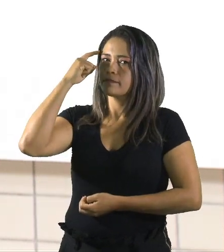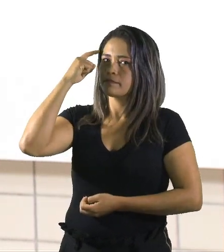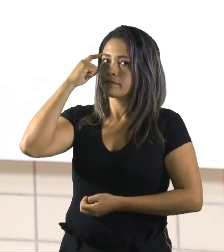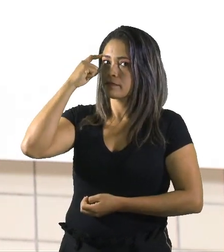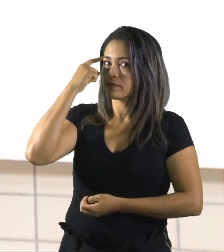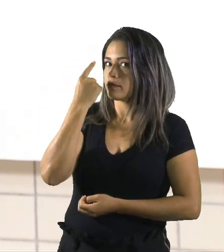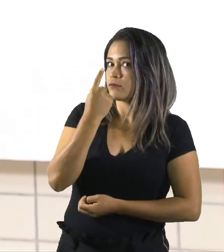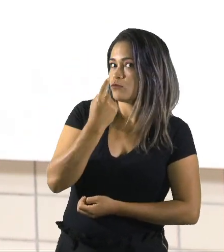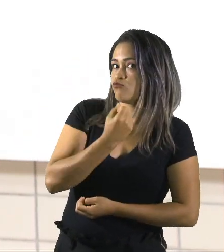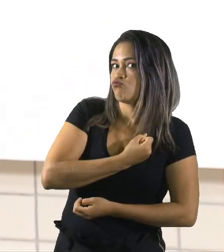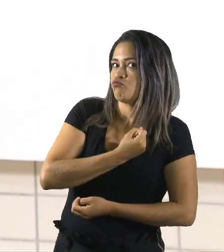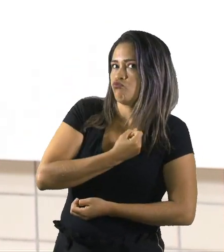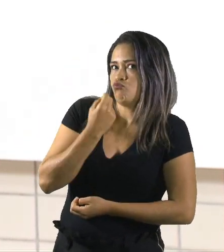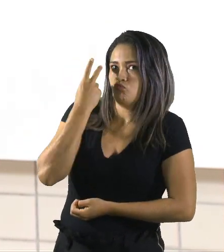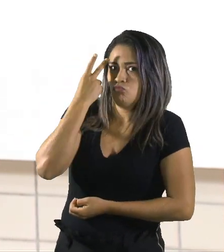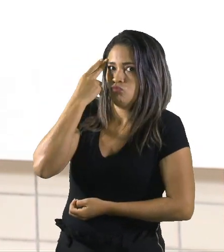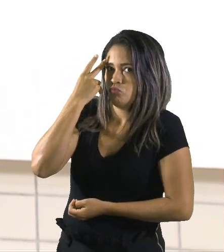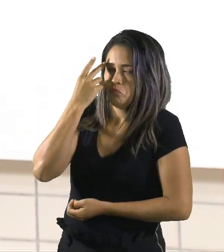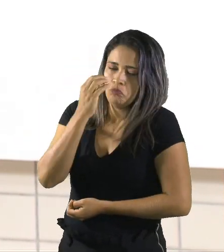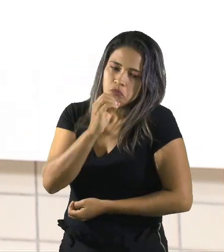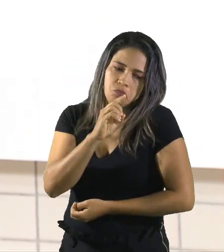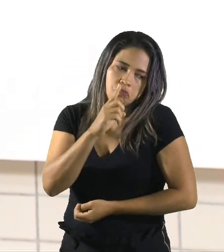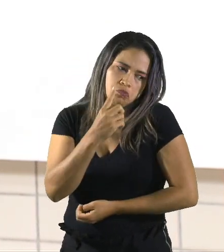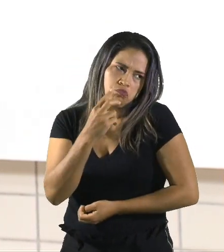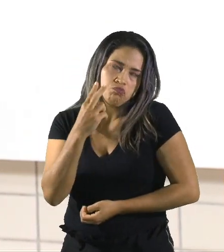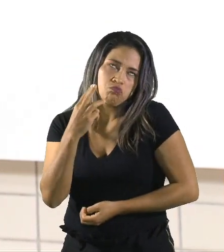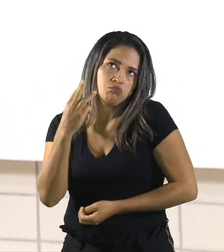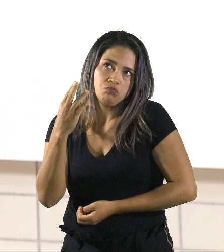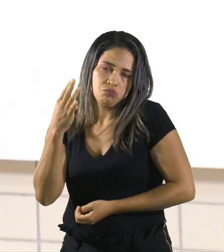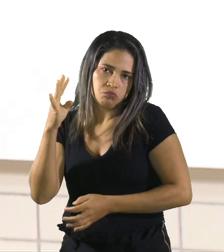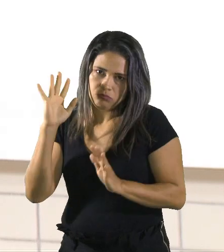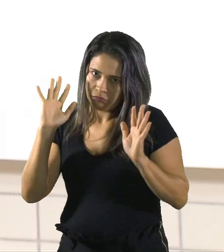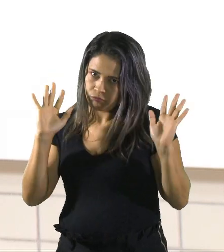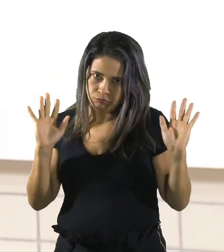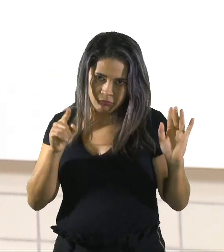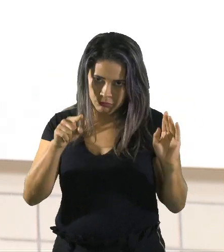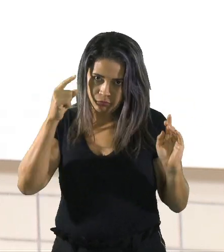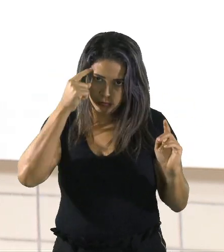natural, certo? 0, 1, 2, 3.